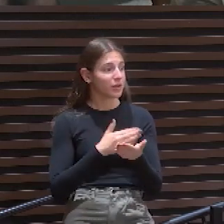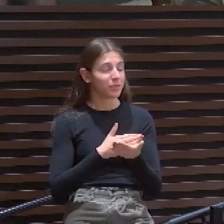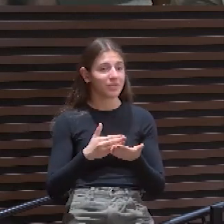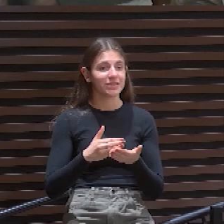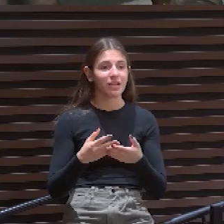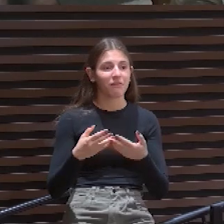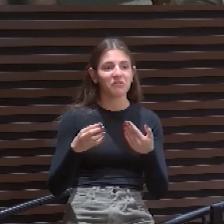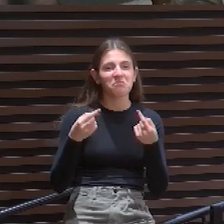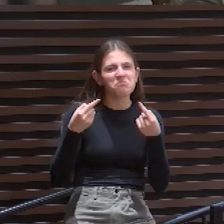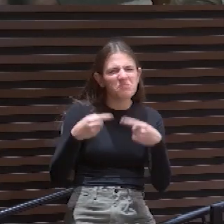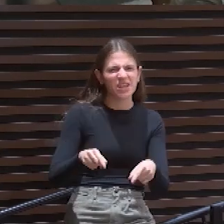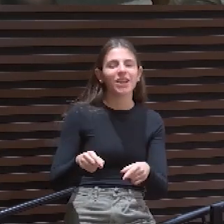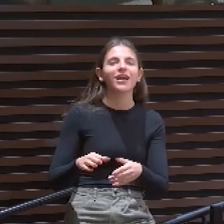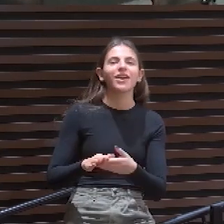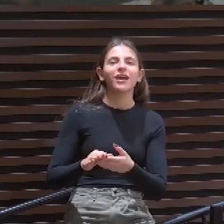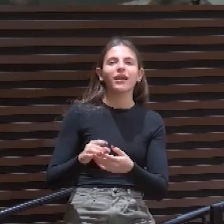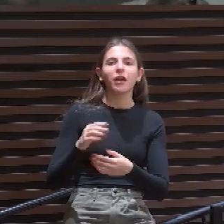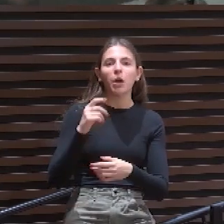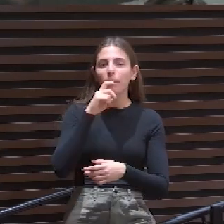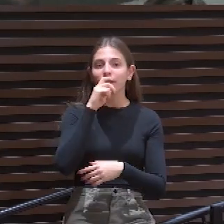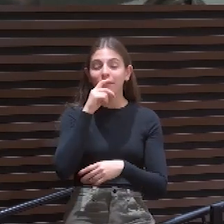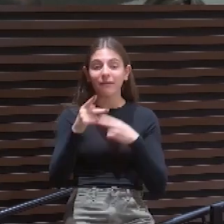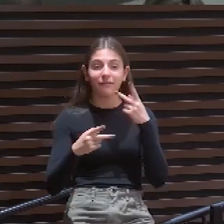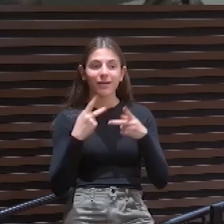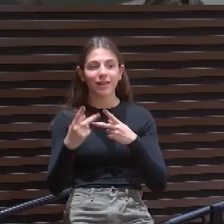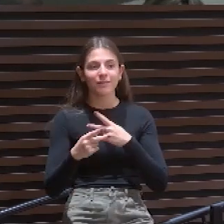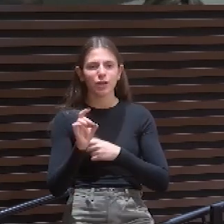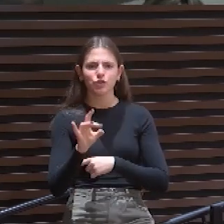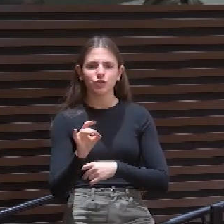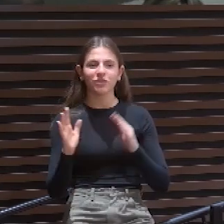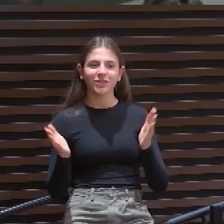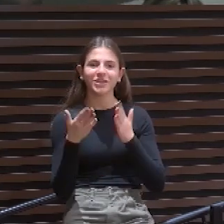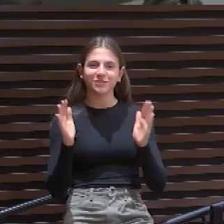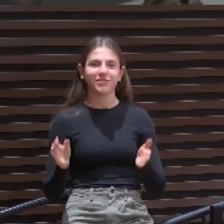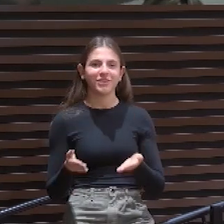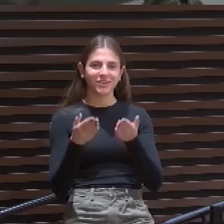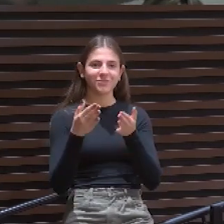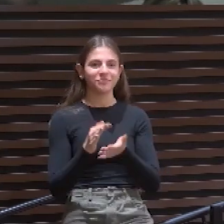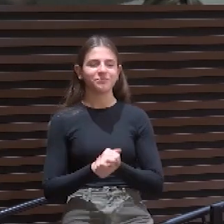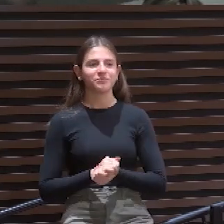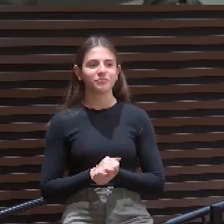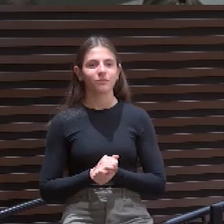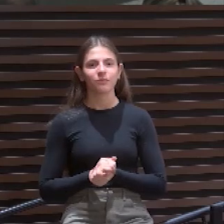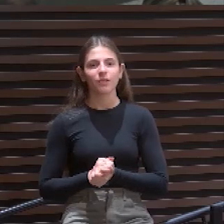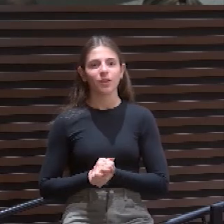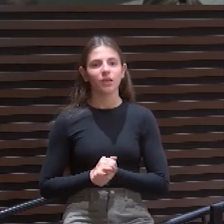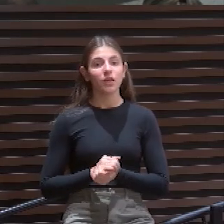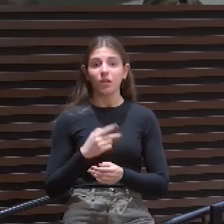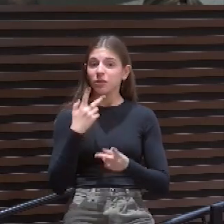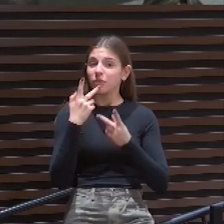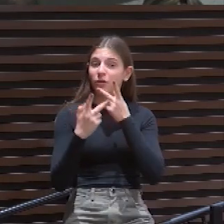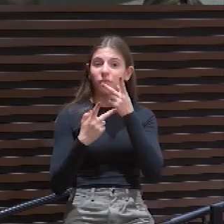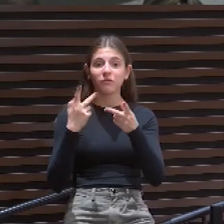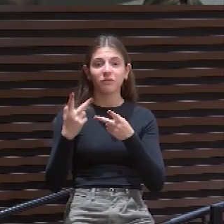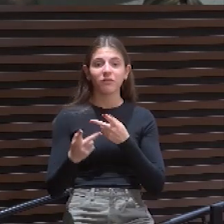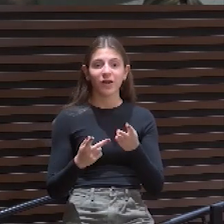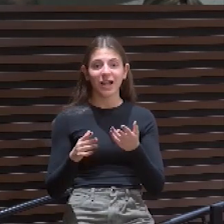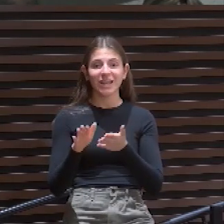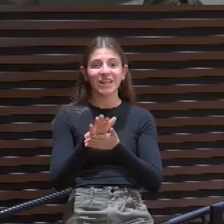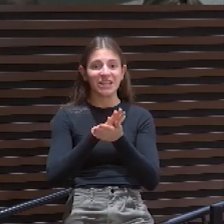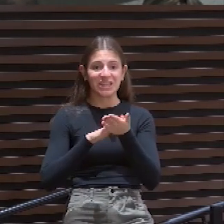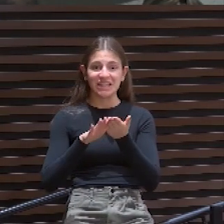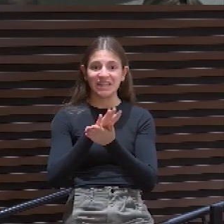edifica. Vamos ler aqui Efésios 4, 29. Não saia da vossa boca nenhuma